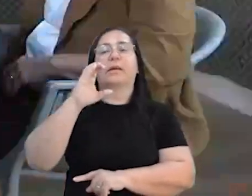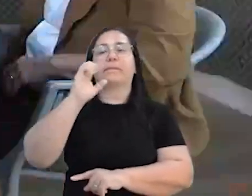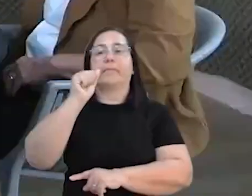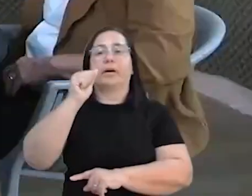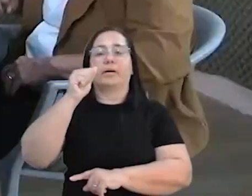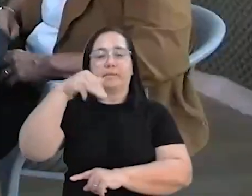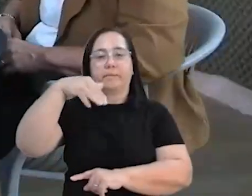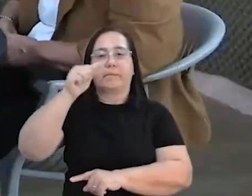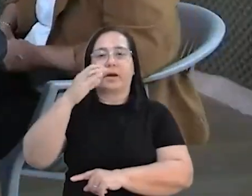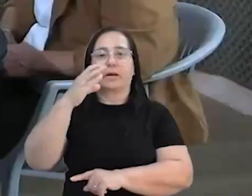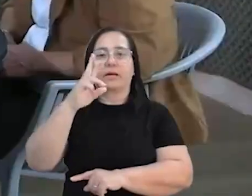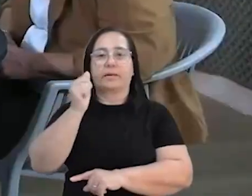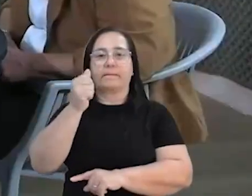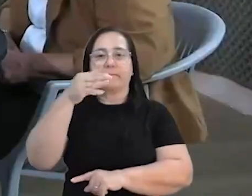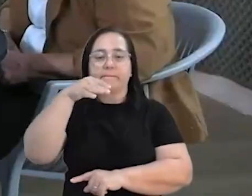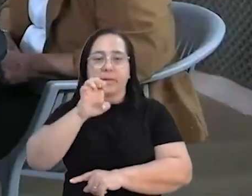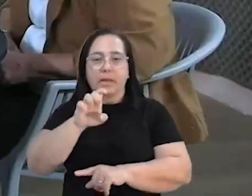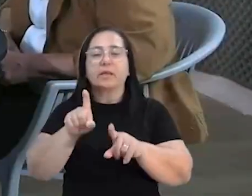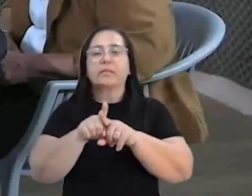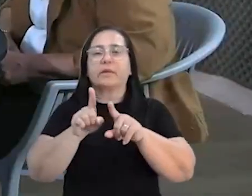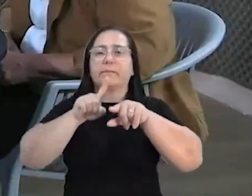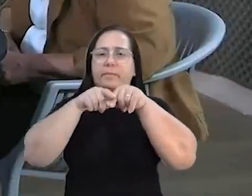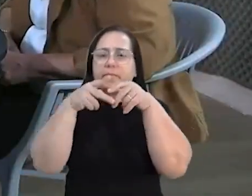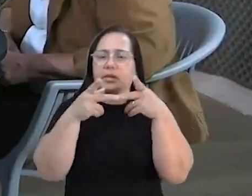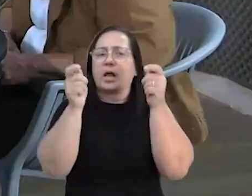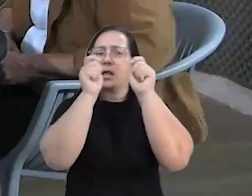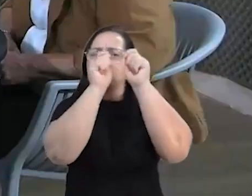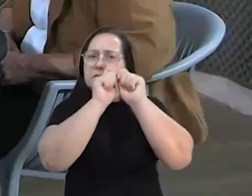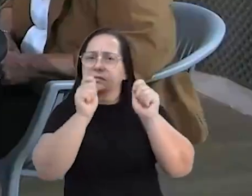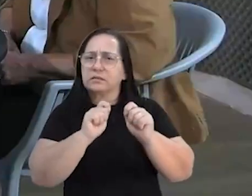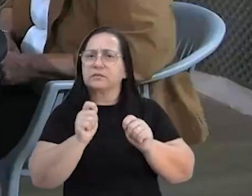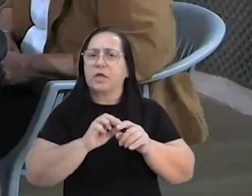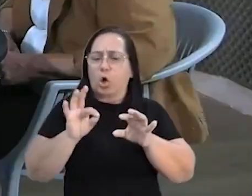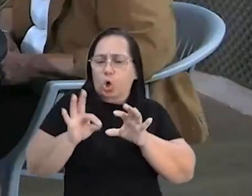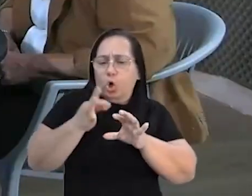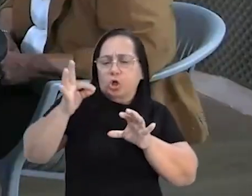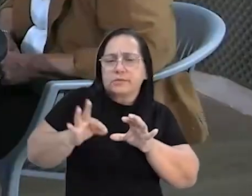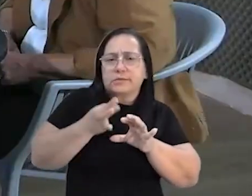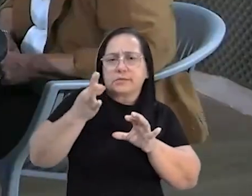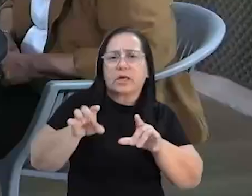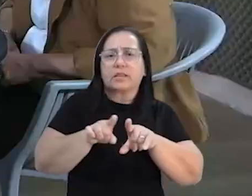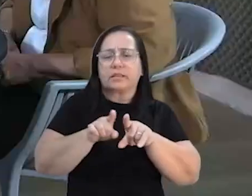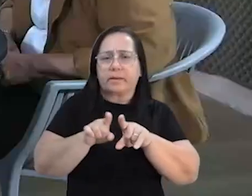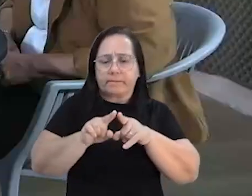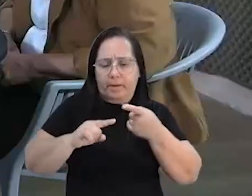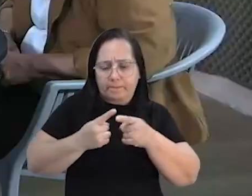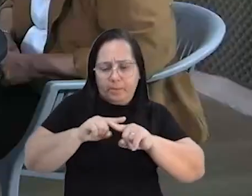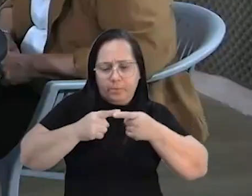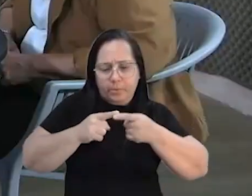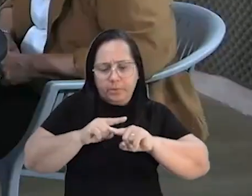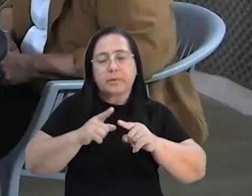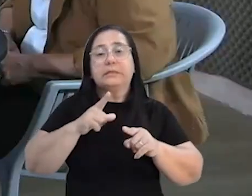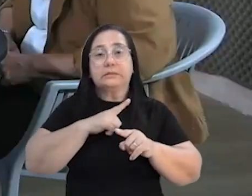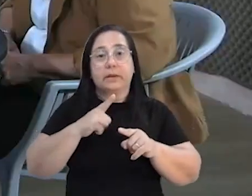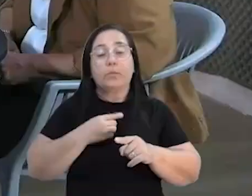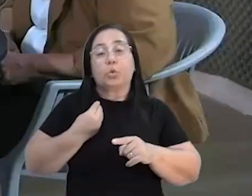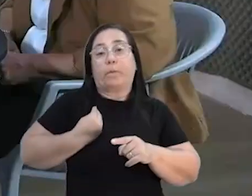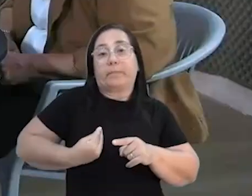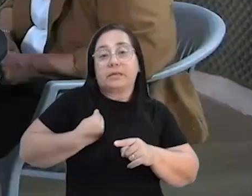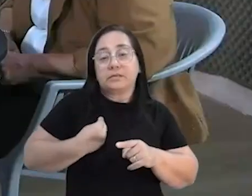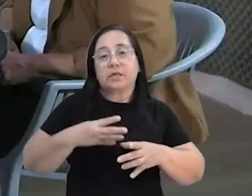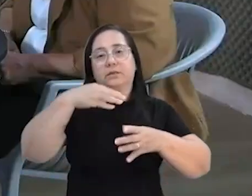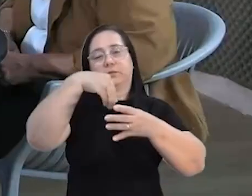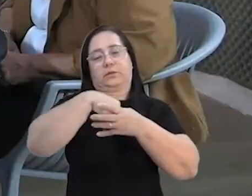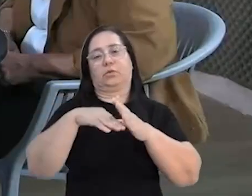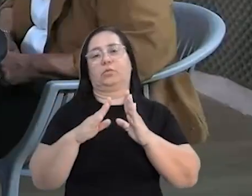material feito de forma artesanal, crochê também. Então, isso estava tá muito presente na Casa